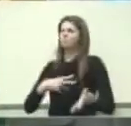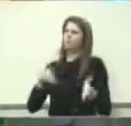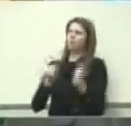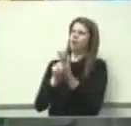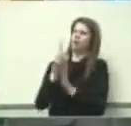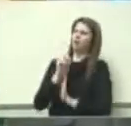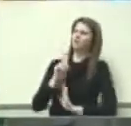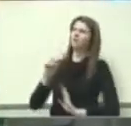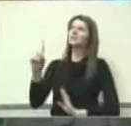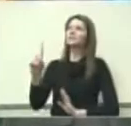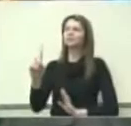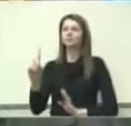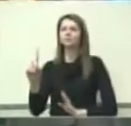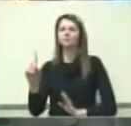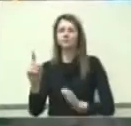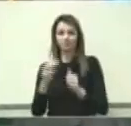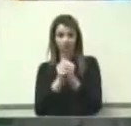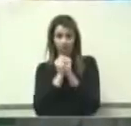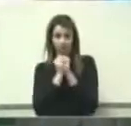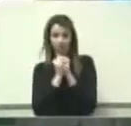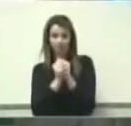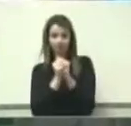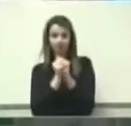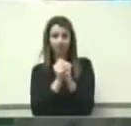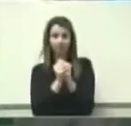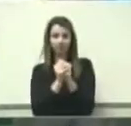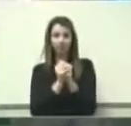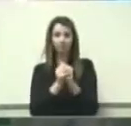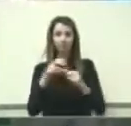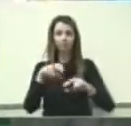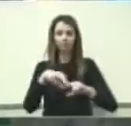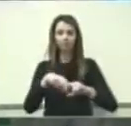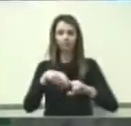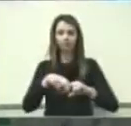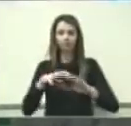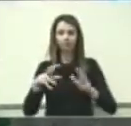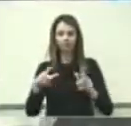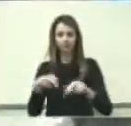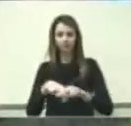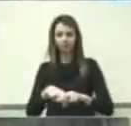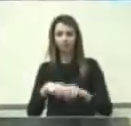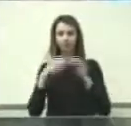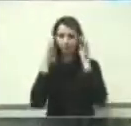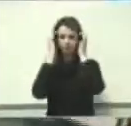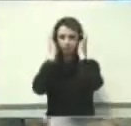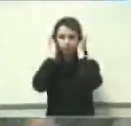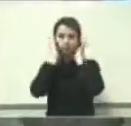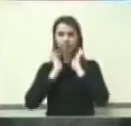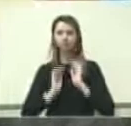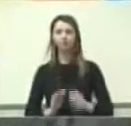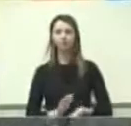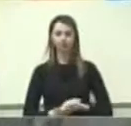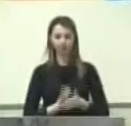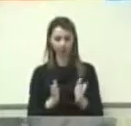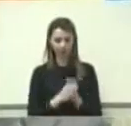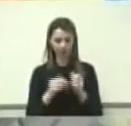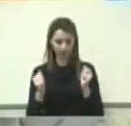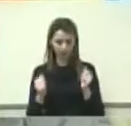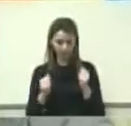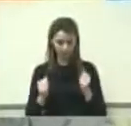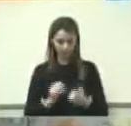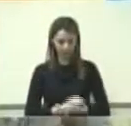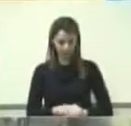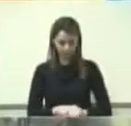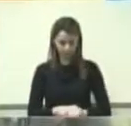de Deus amém igreja tomai os vossos acentos aleluia